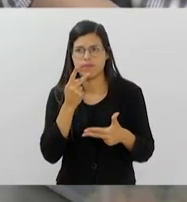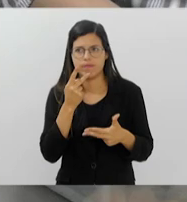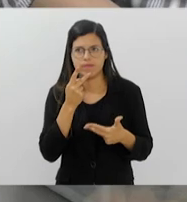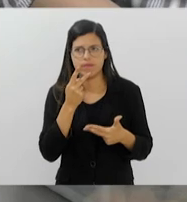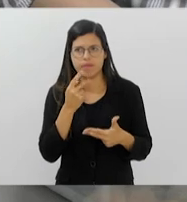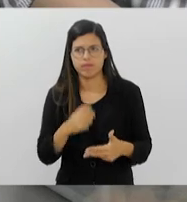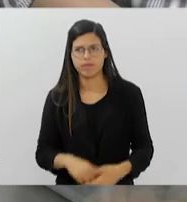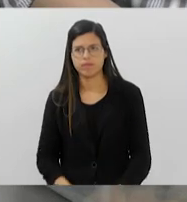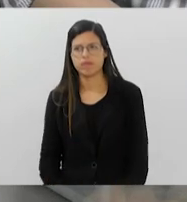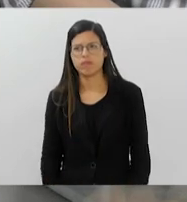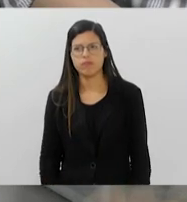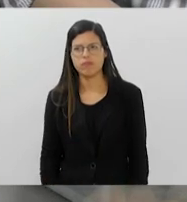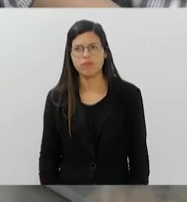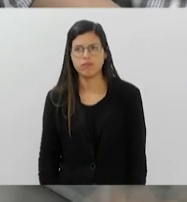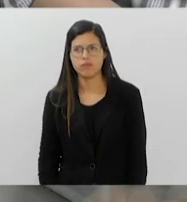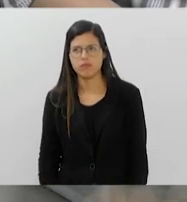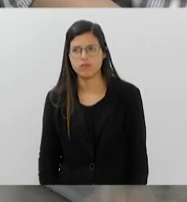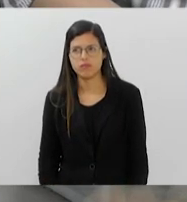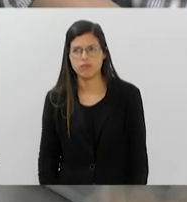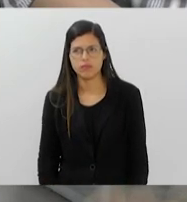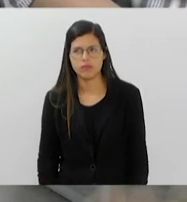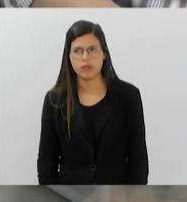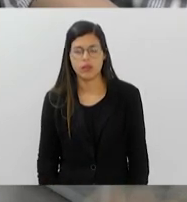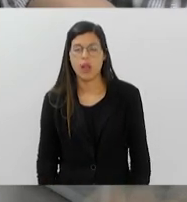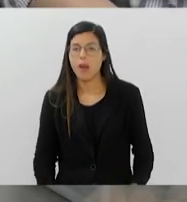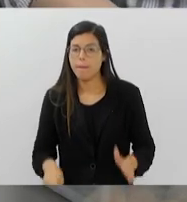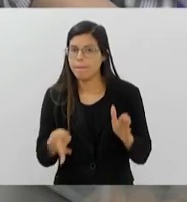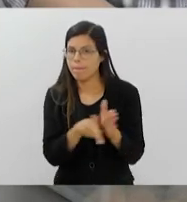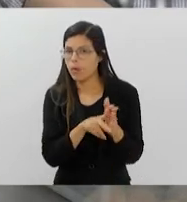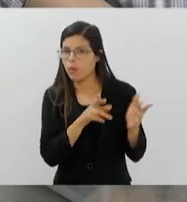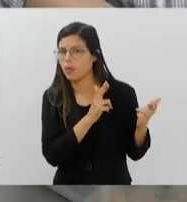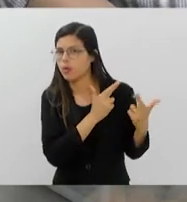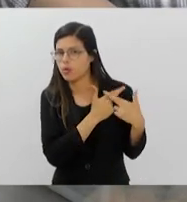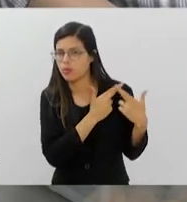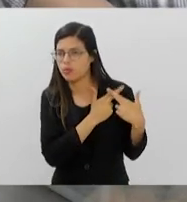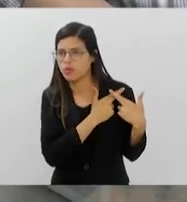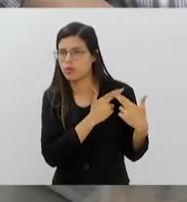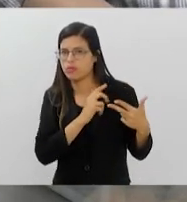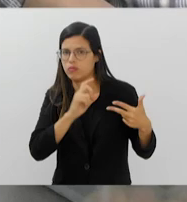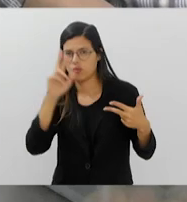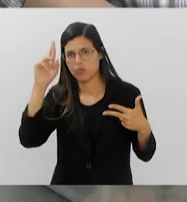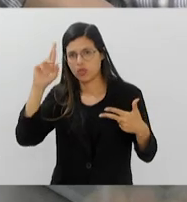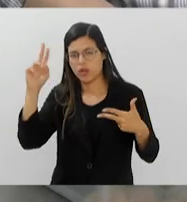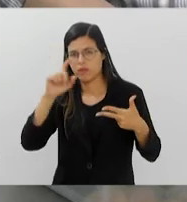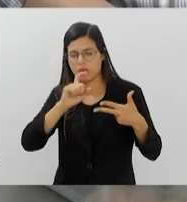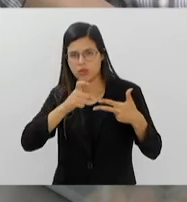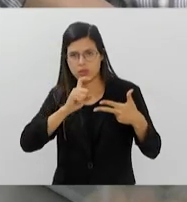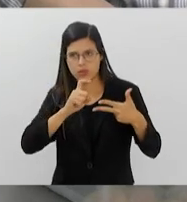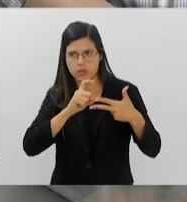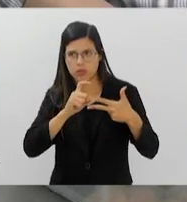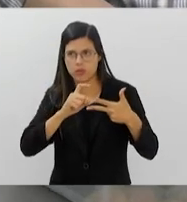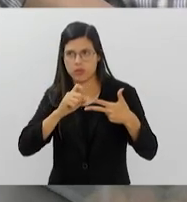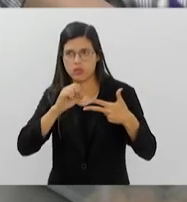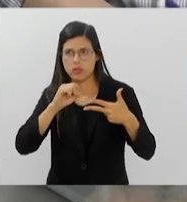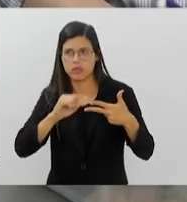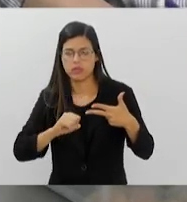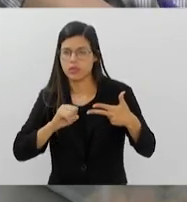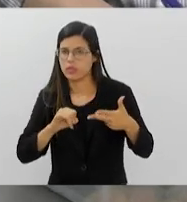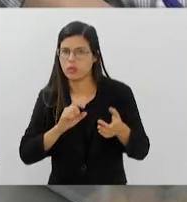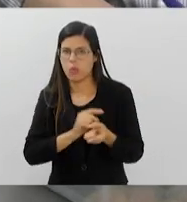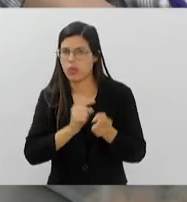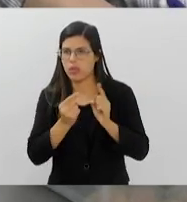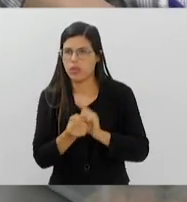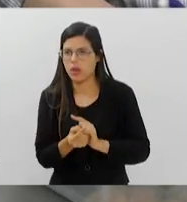tal matéria de competência privativa do chefe do executivo. pois caso contrário estaríamos, etc. E